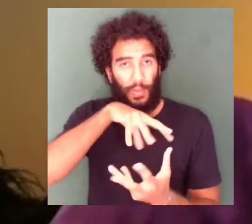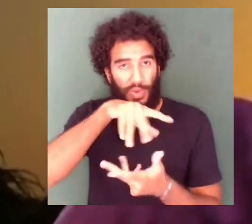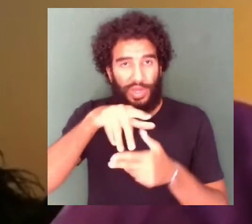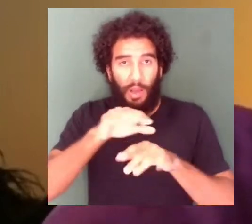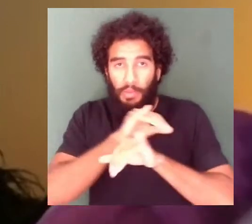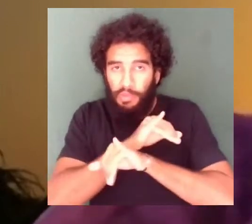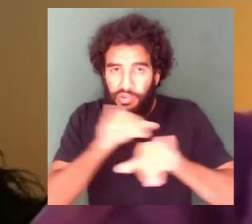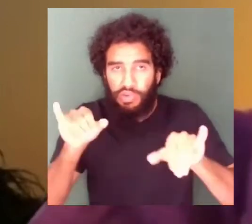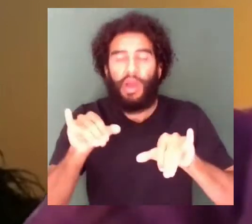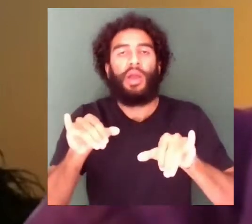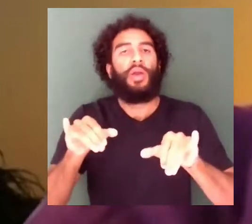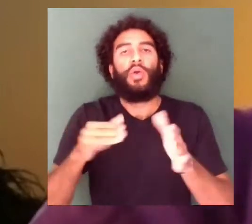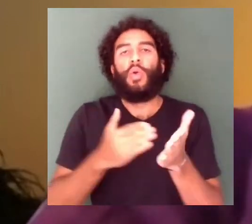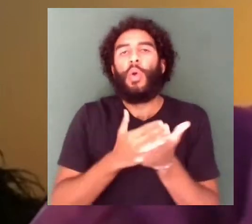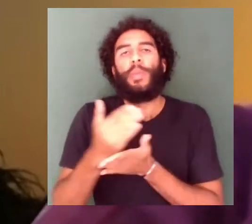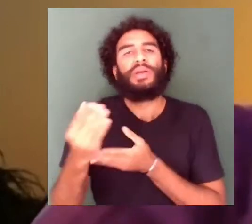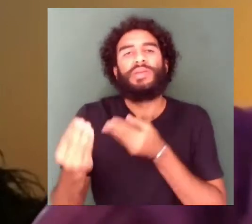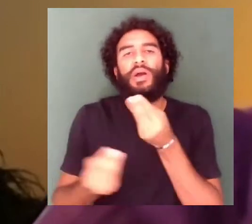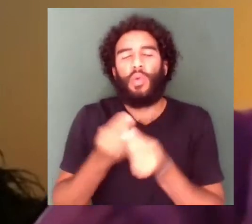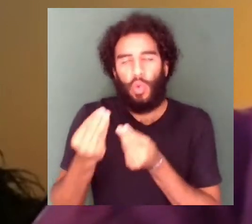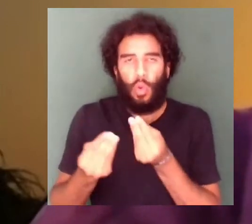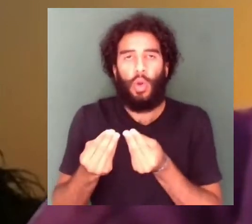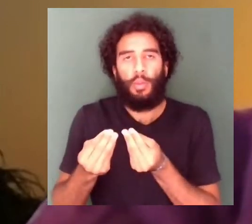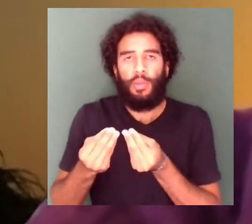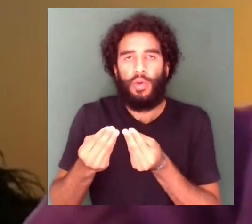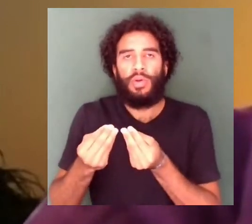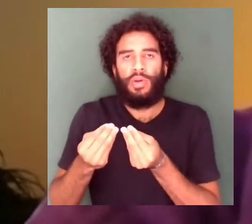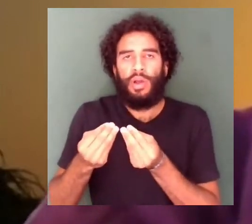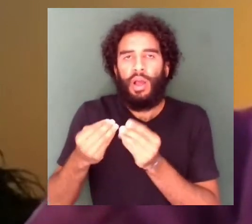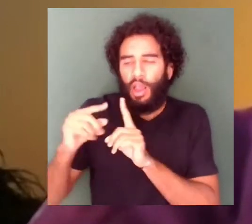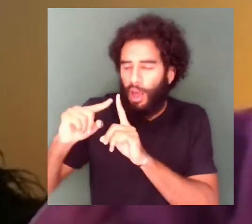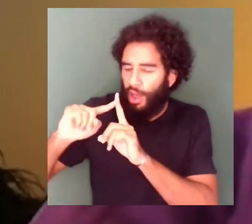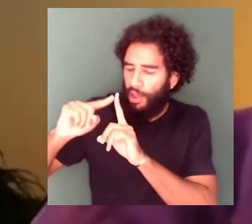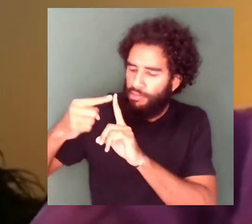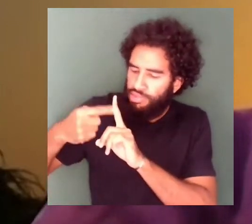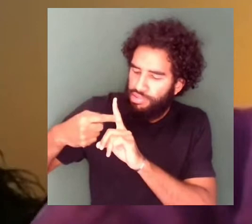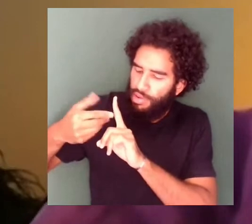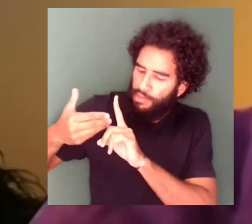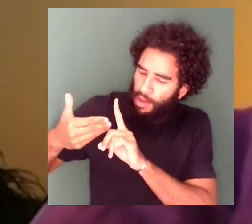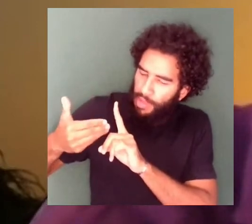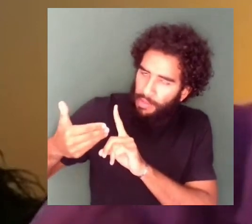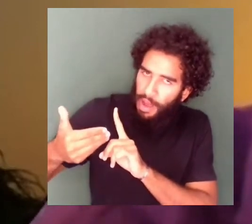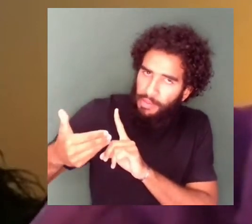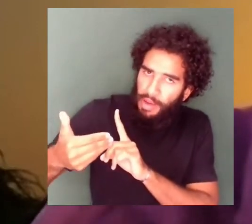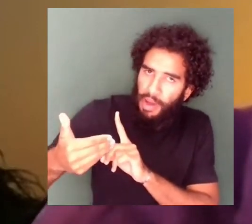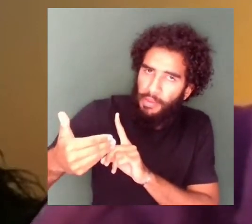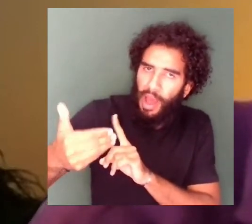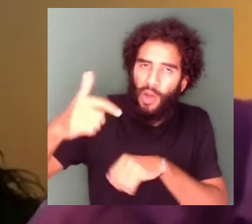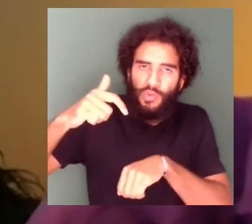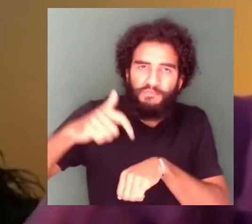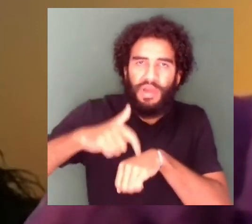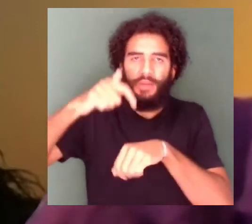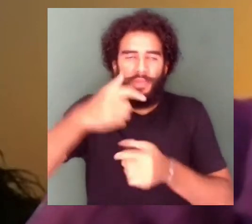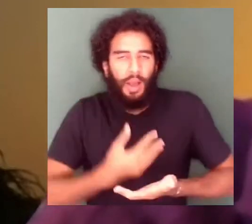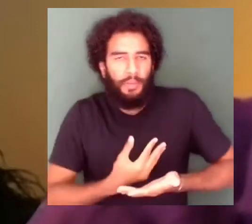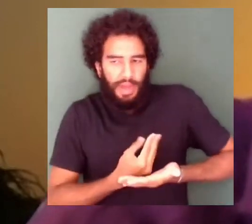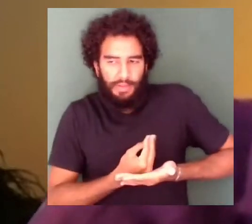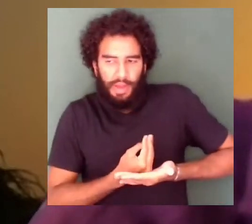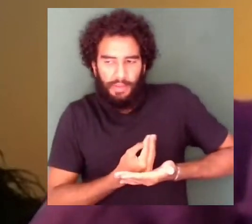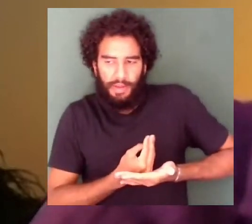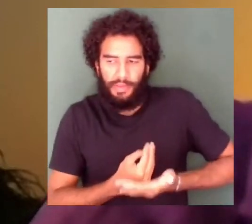a gestação, mas após o nascimento, na primeira hora, o aleitamento materno.